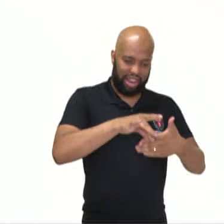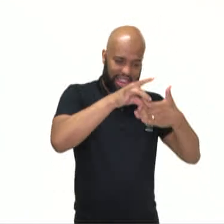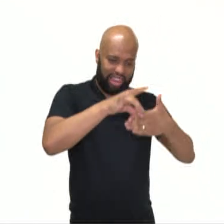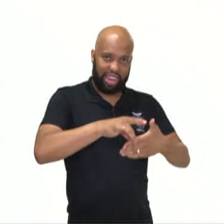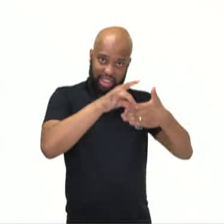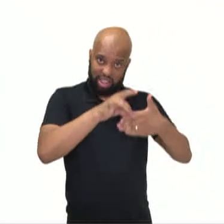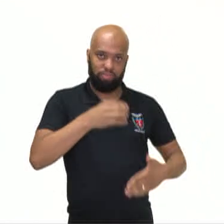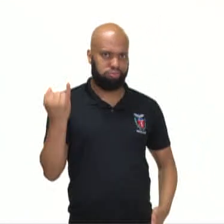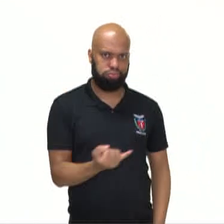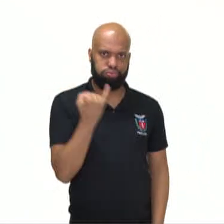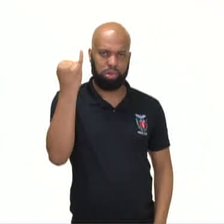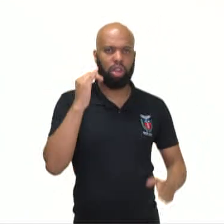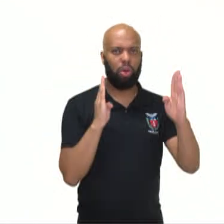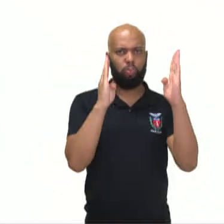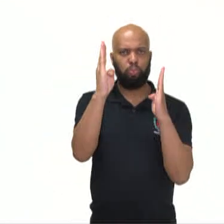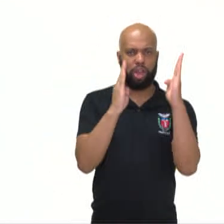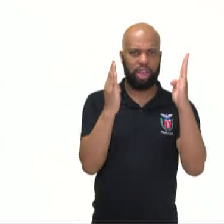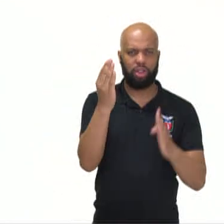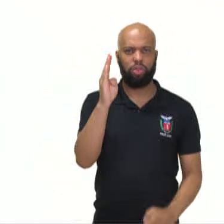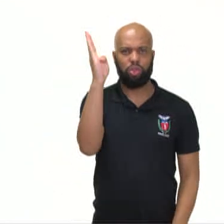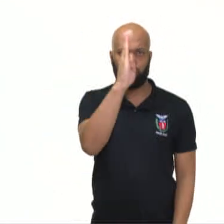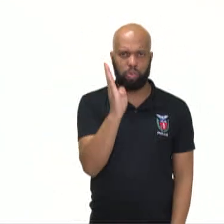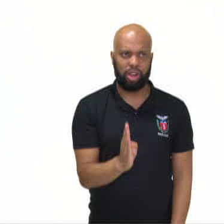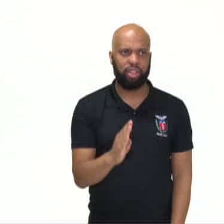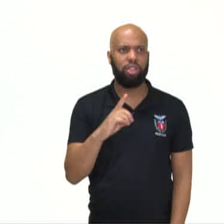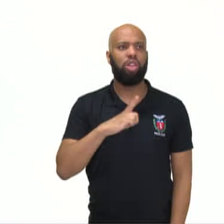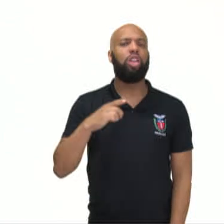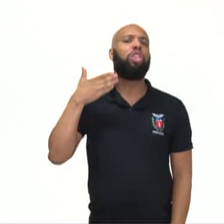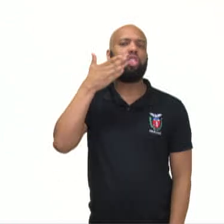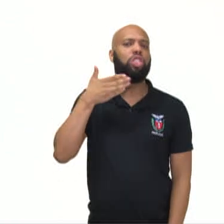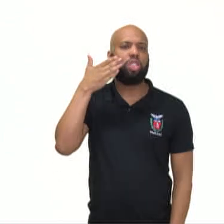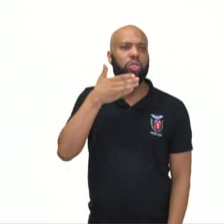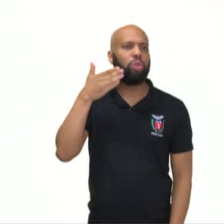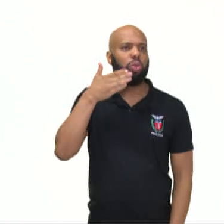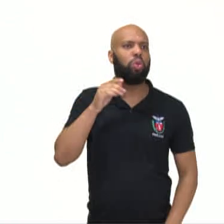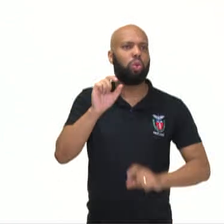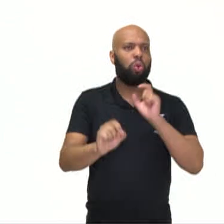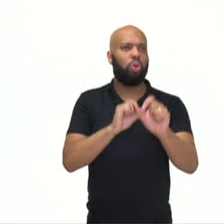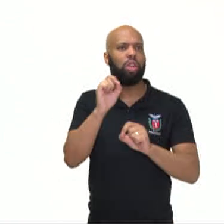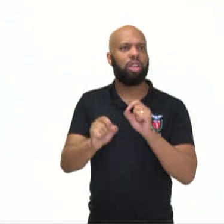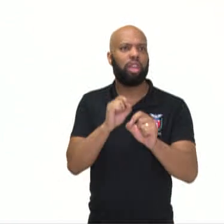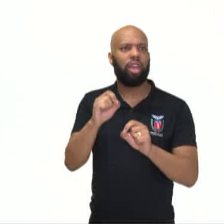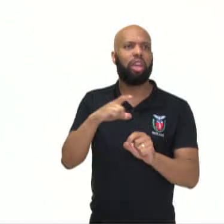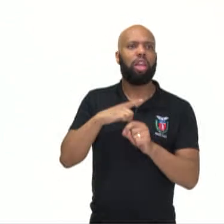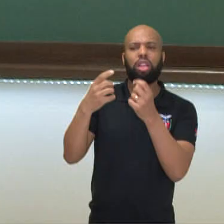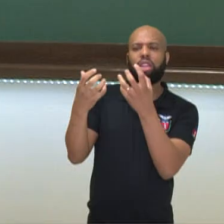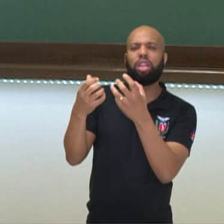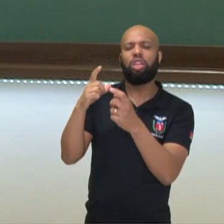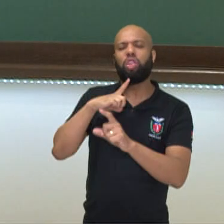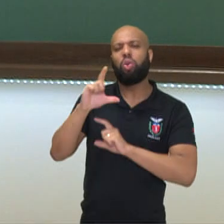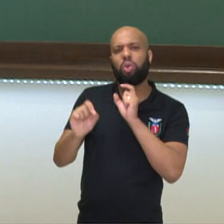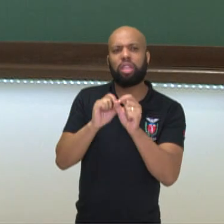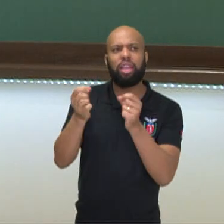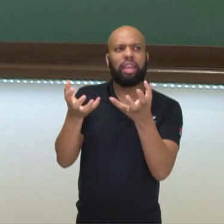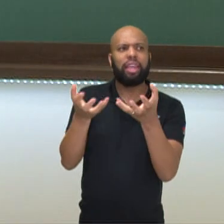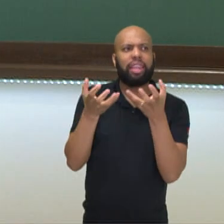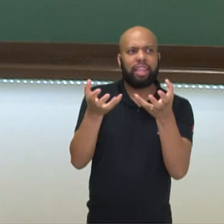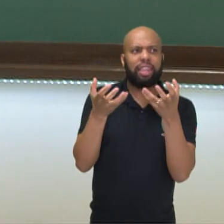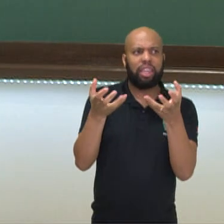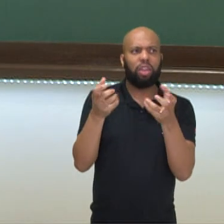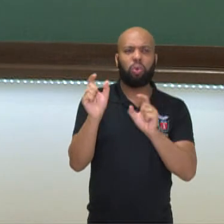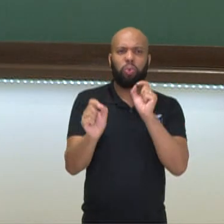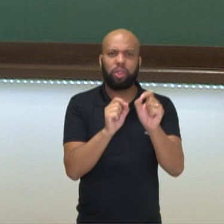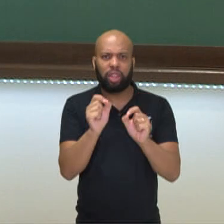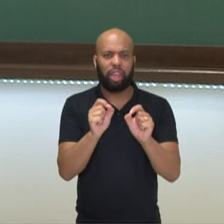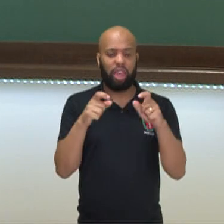destaque desse período do Brasil, tinha um discurso de assimilação da população indígena. Eles deveriam, então, ser